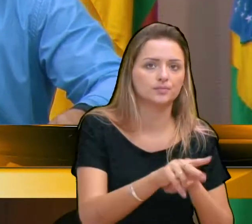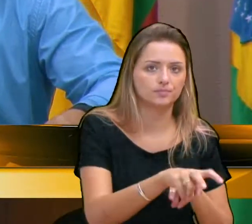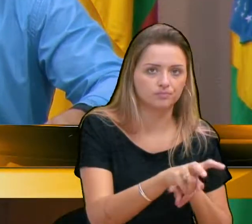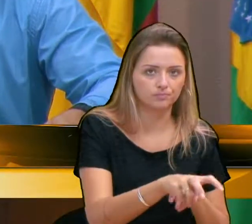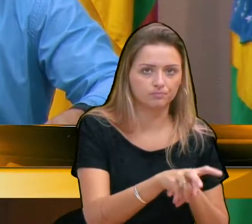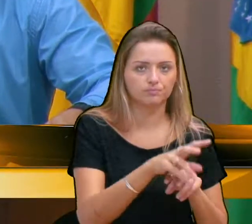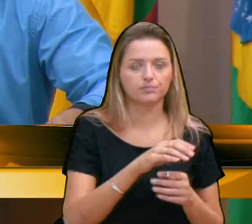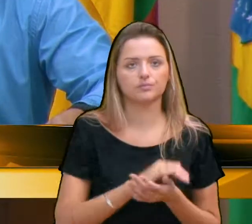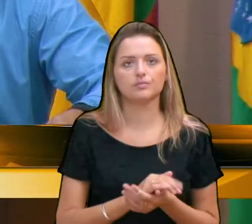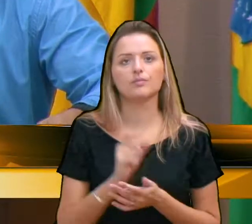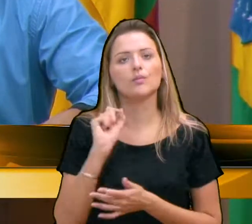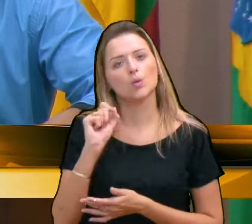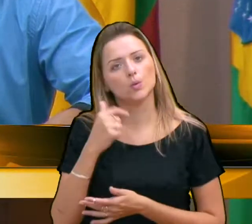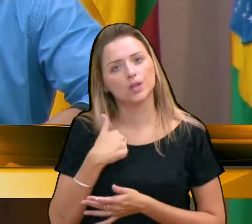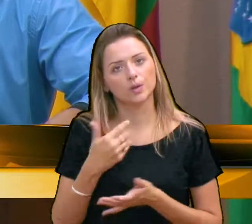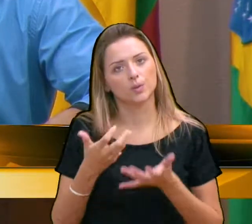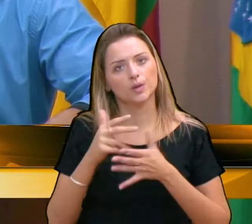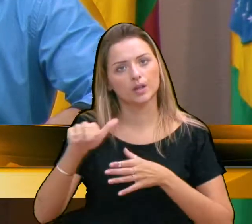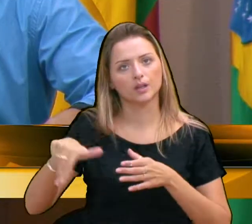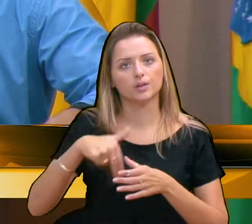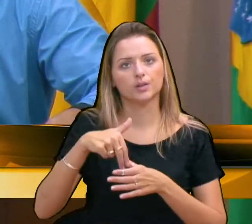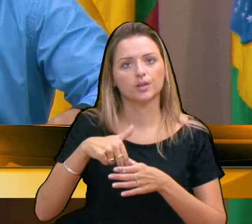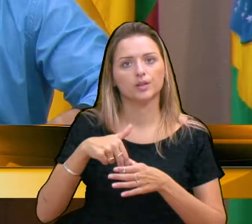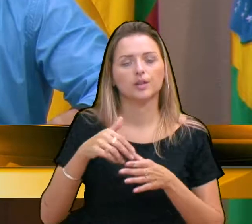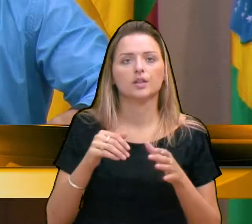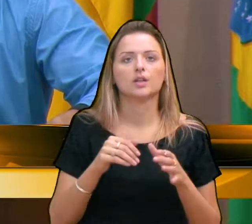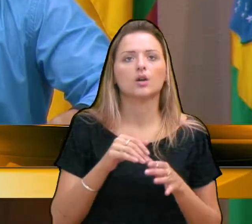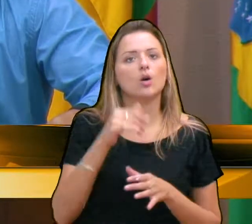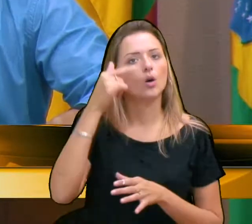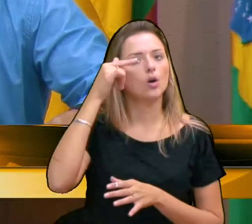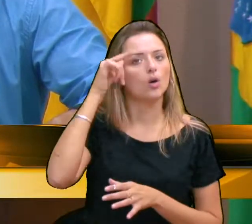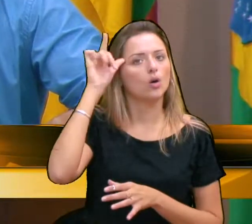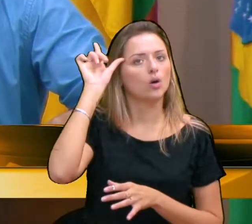leva a esta tribuna, primeiramente, ontem,